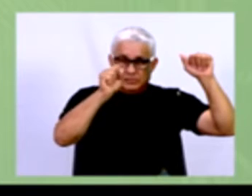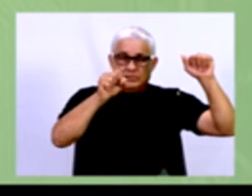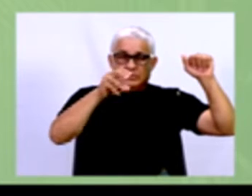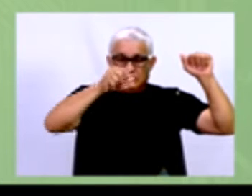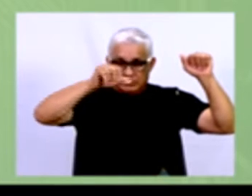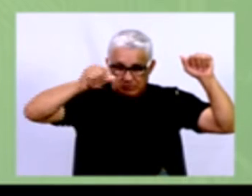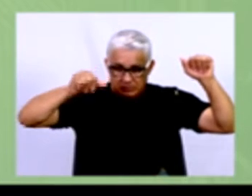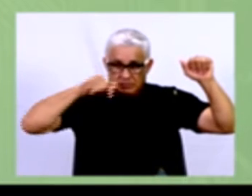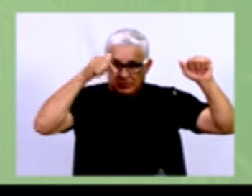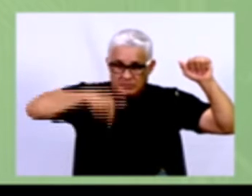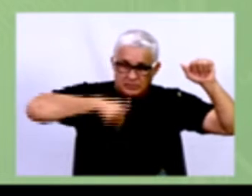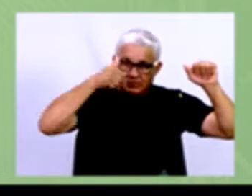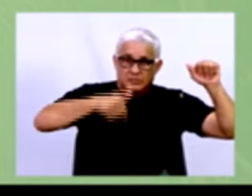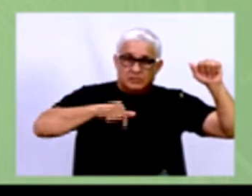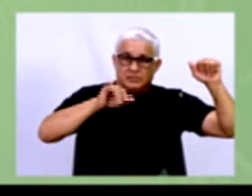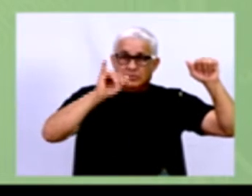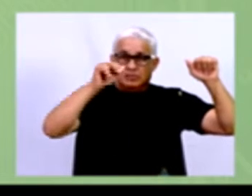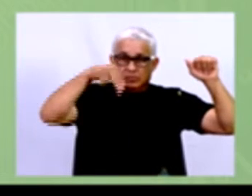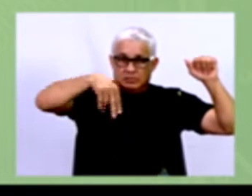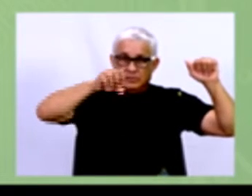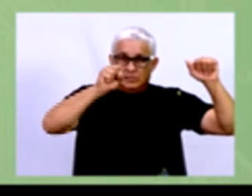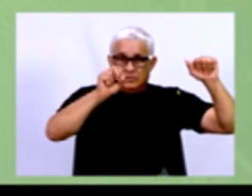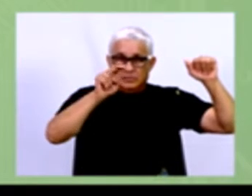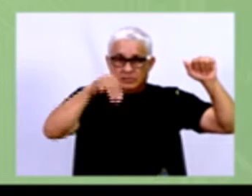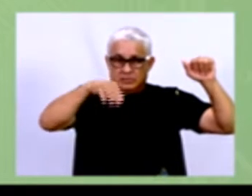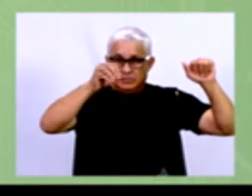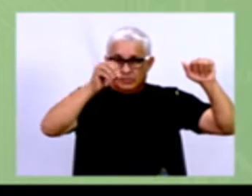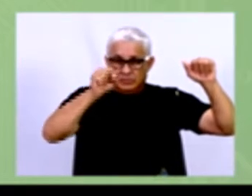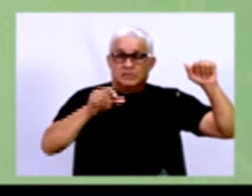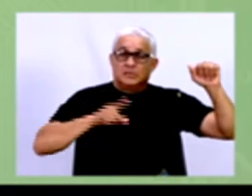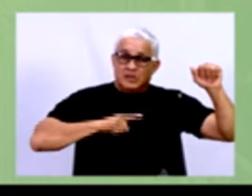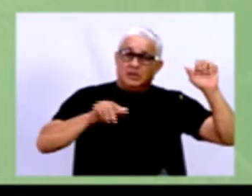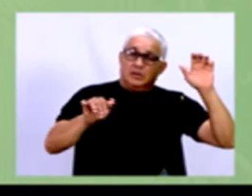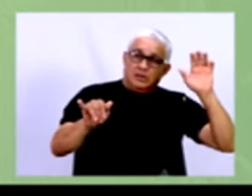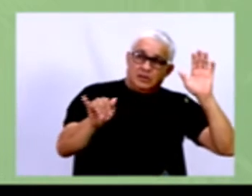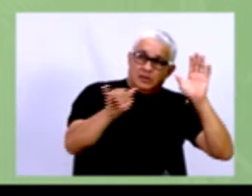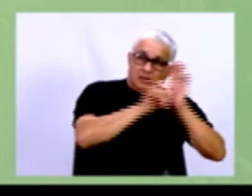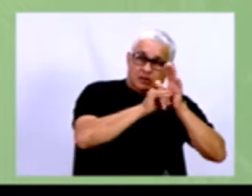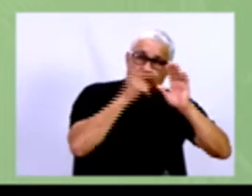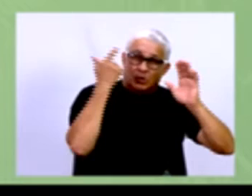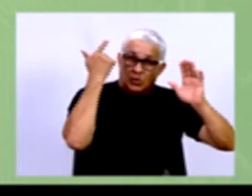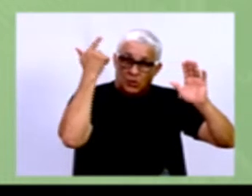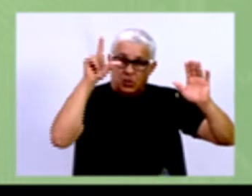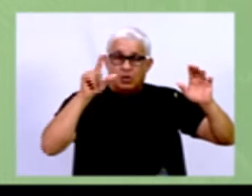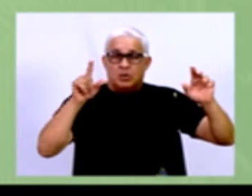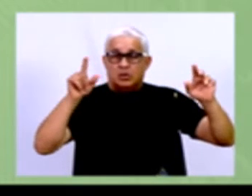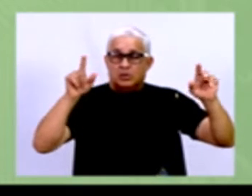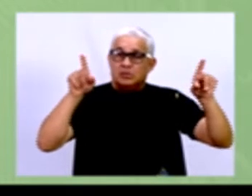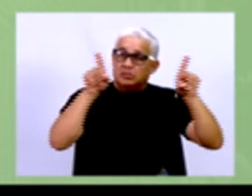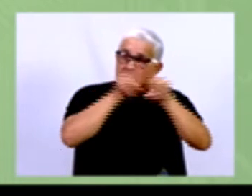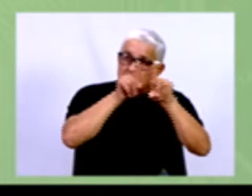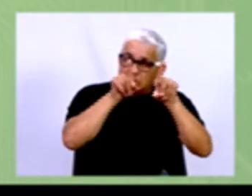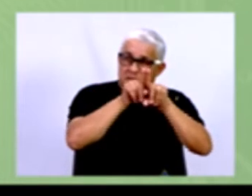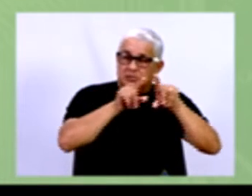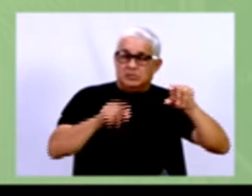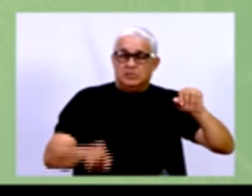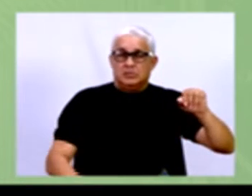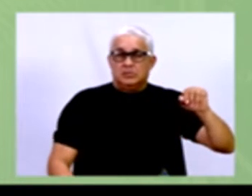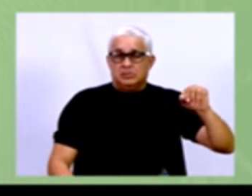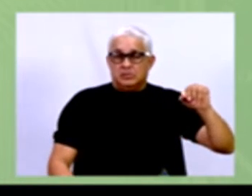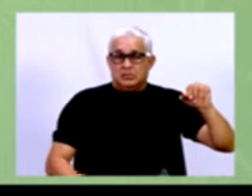os insumos, ele tem uma identidade com outro fluxo também, que é